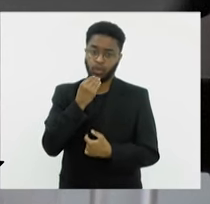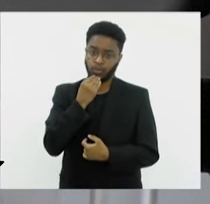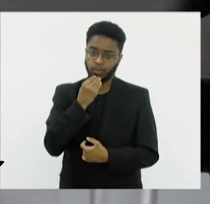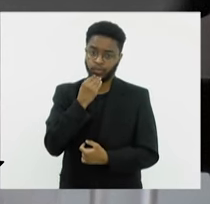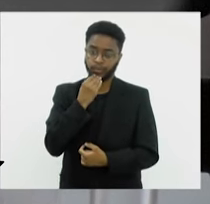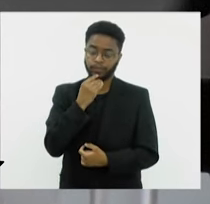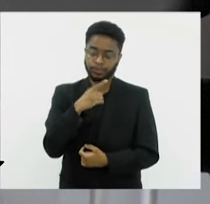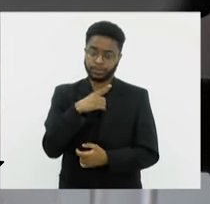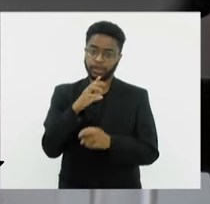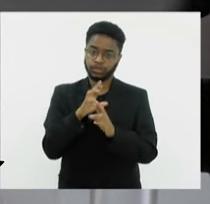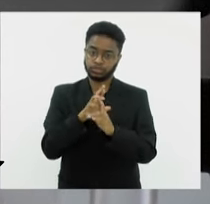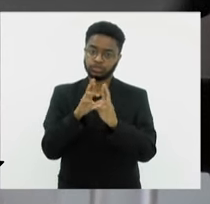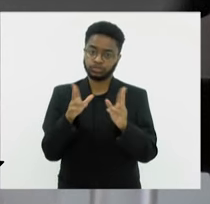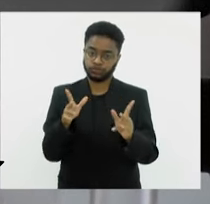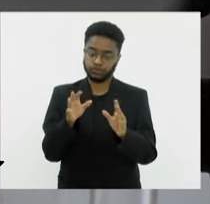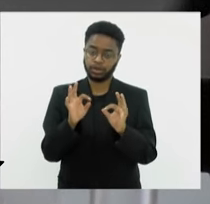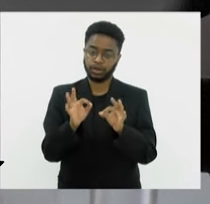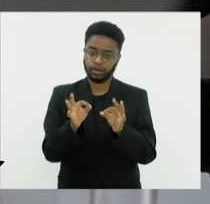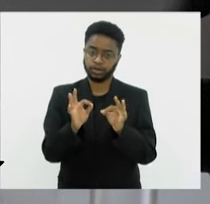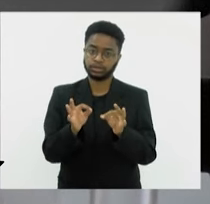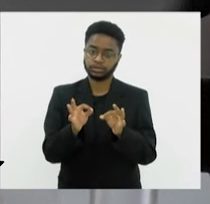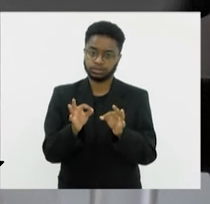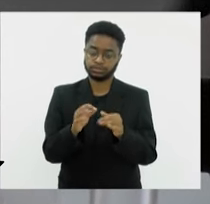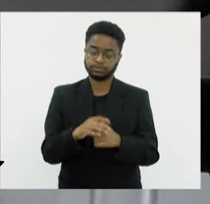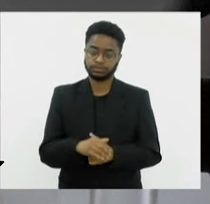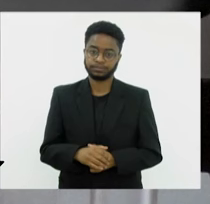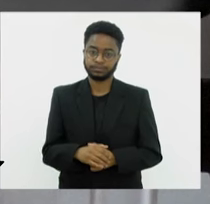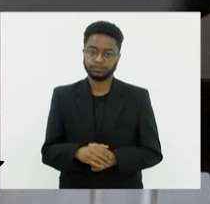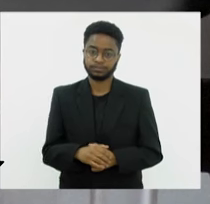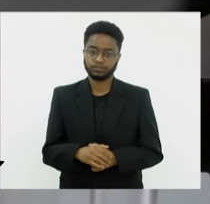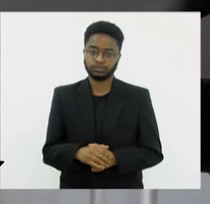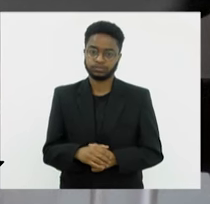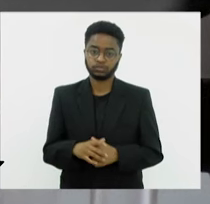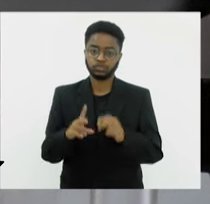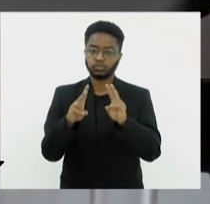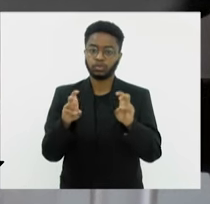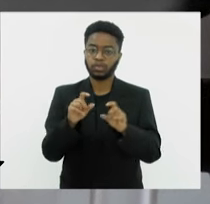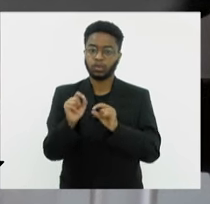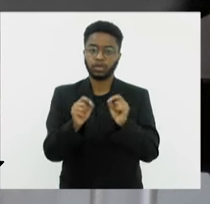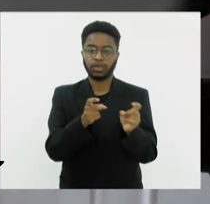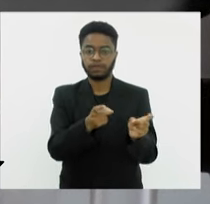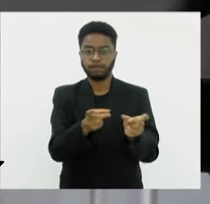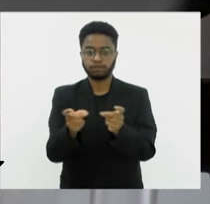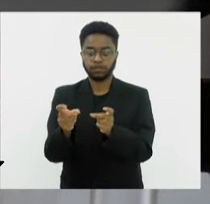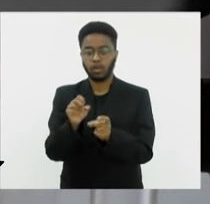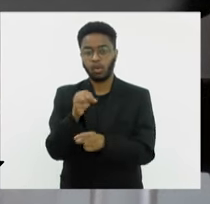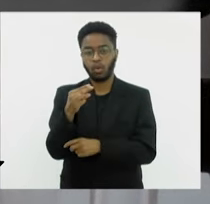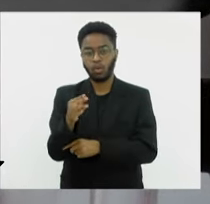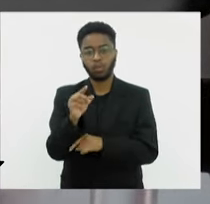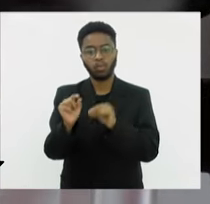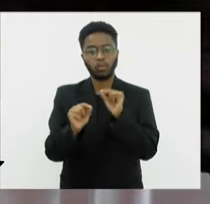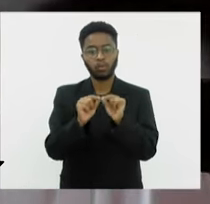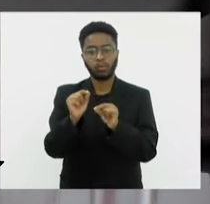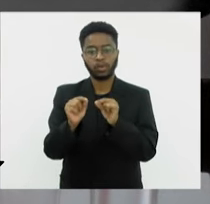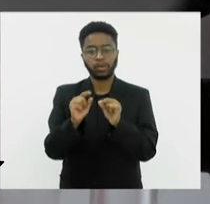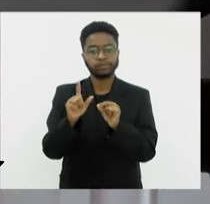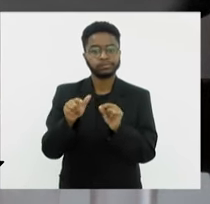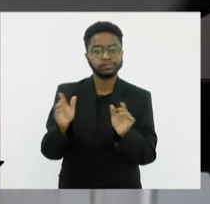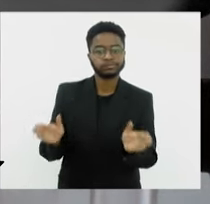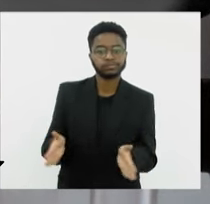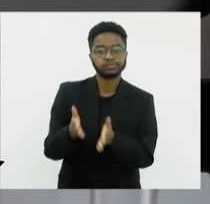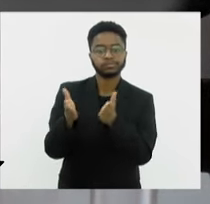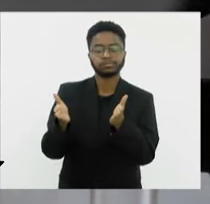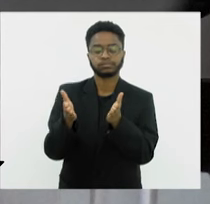uma diferença muito grande do que seja comercialização e do que seja esse incentivo.